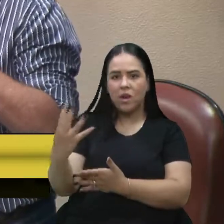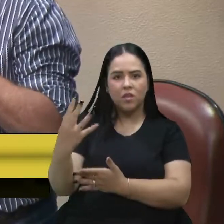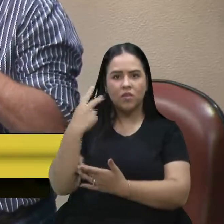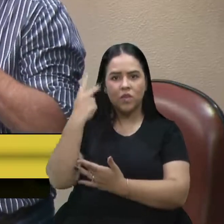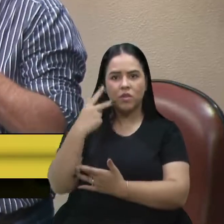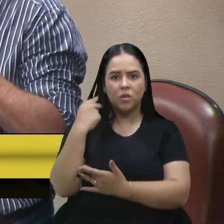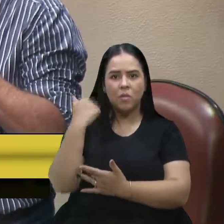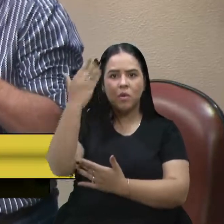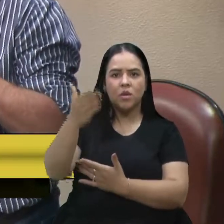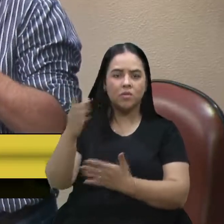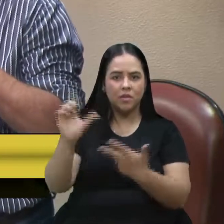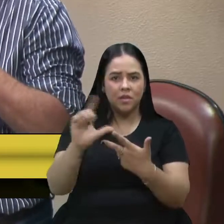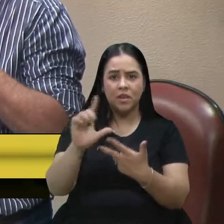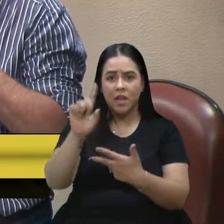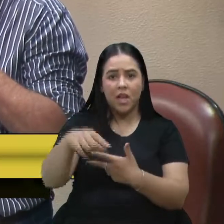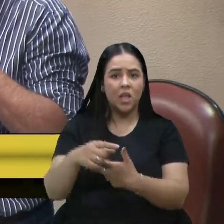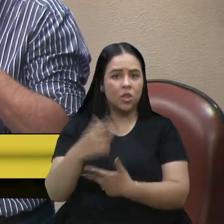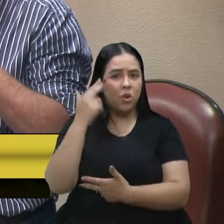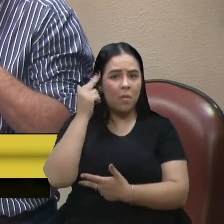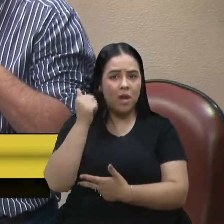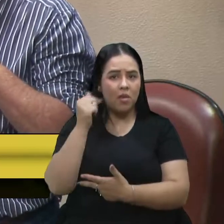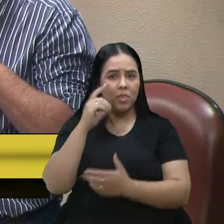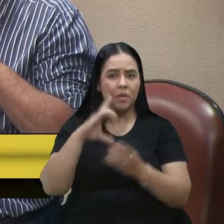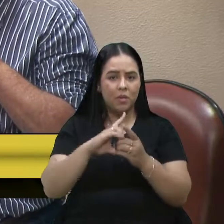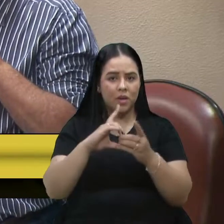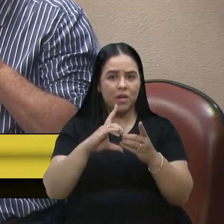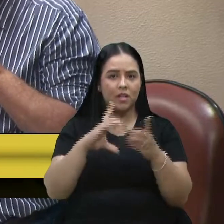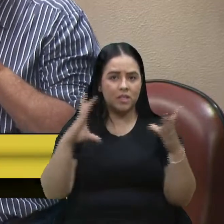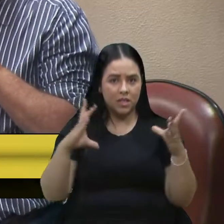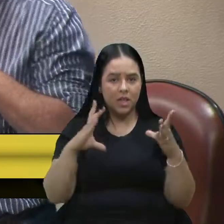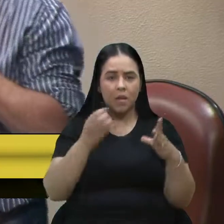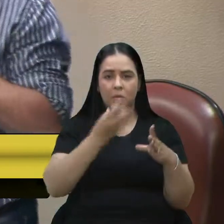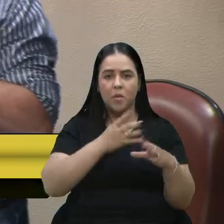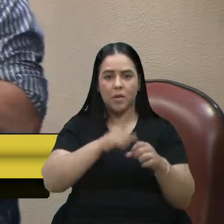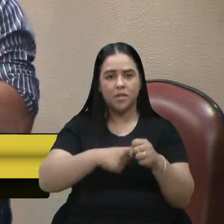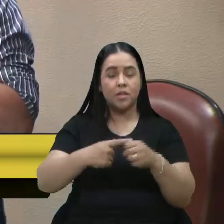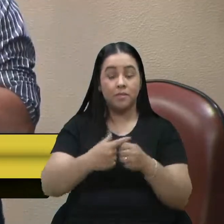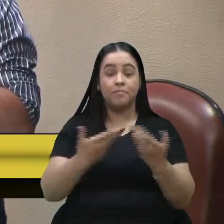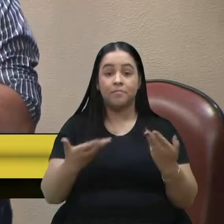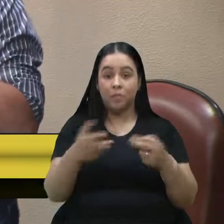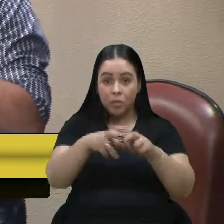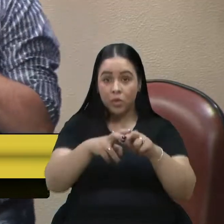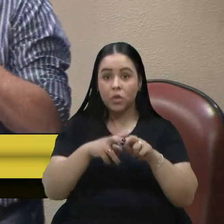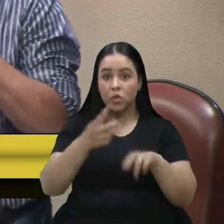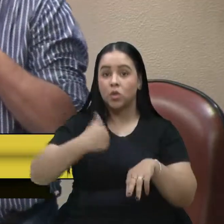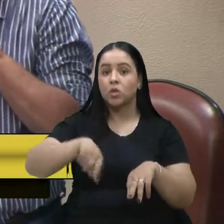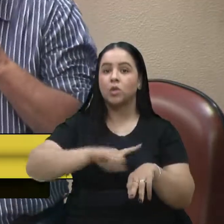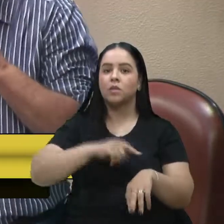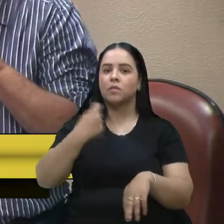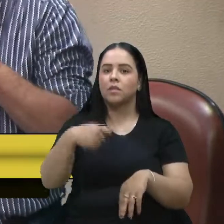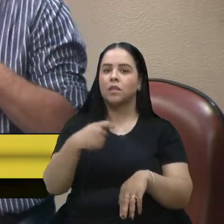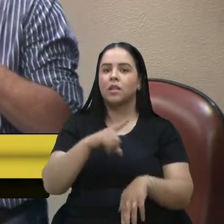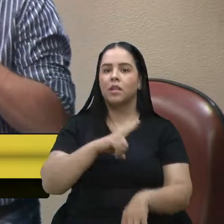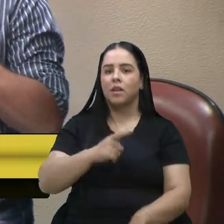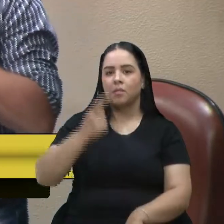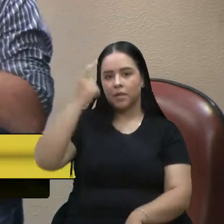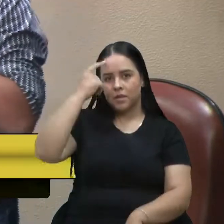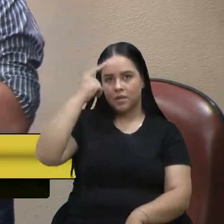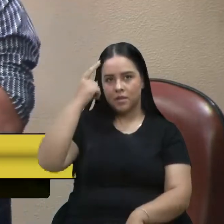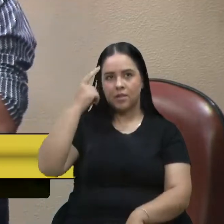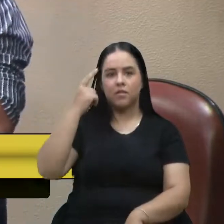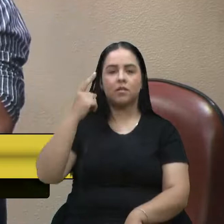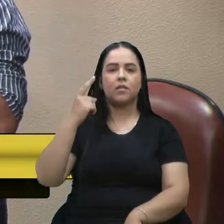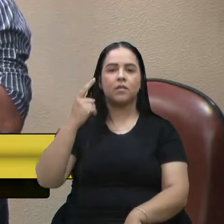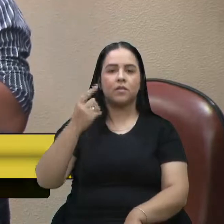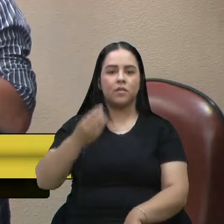É da democracia, é bom para a cidade. Então, a gente precisa amadurecer, uma parte, vereador,